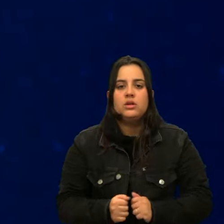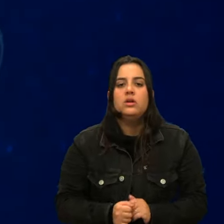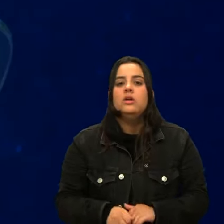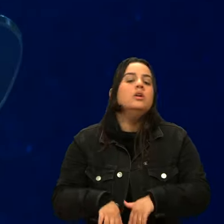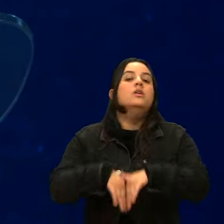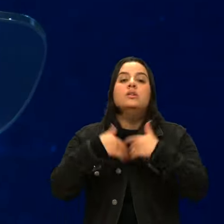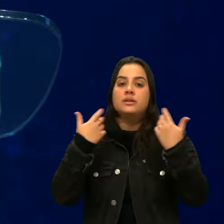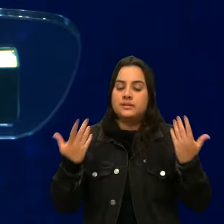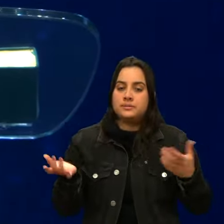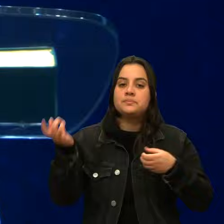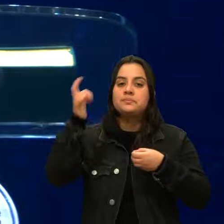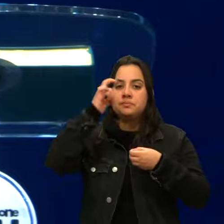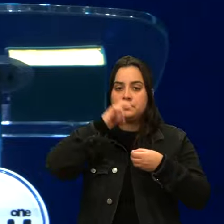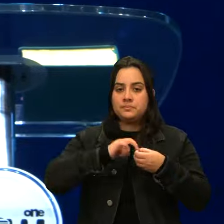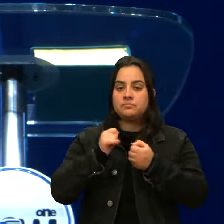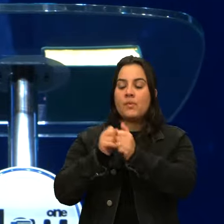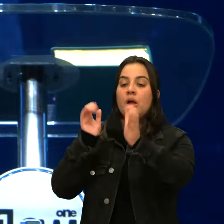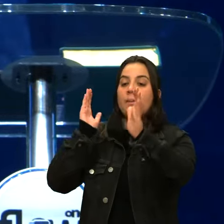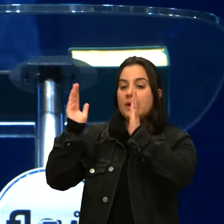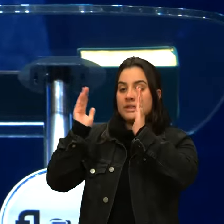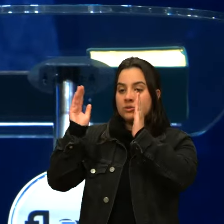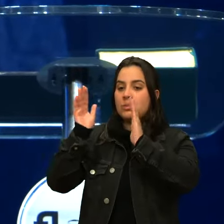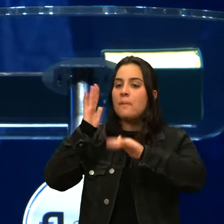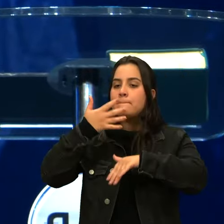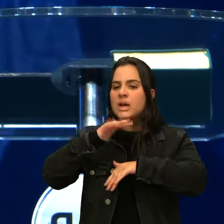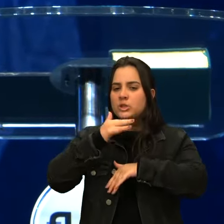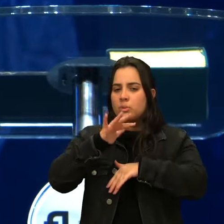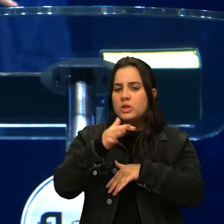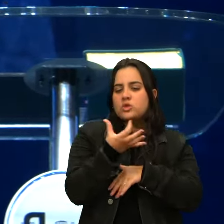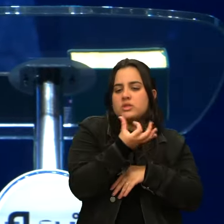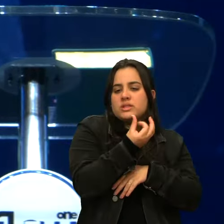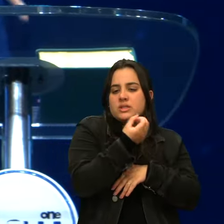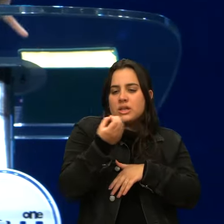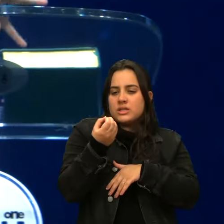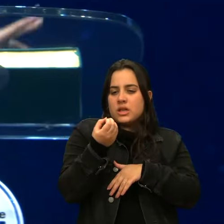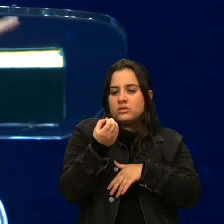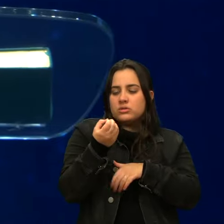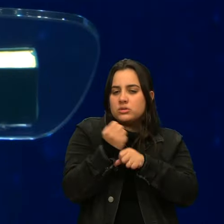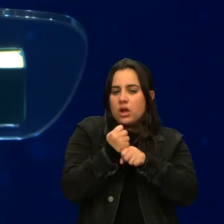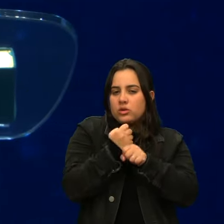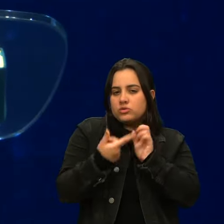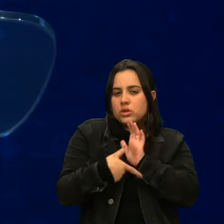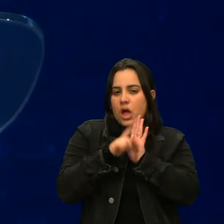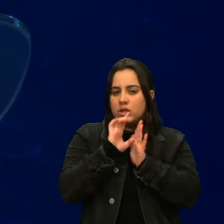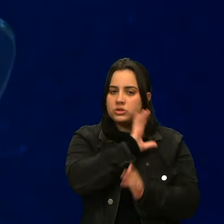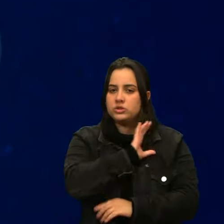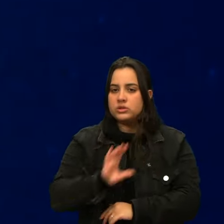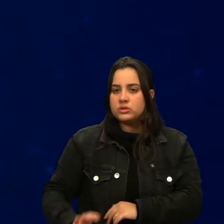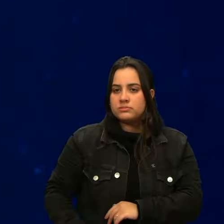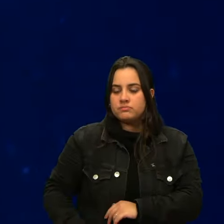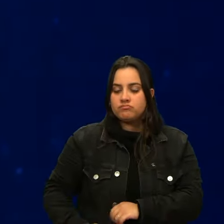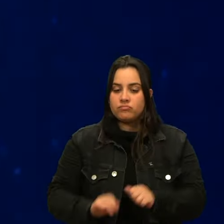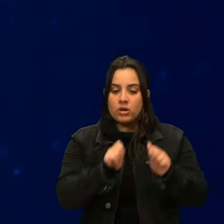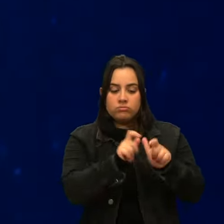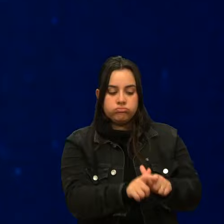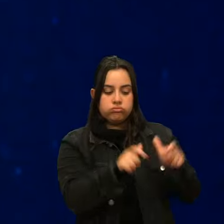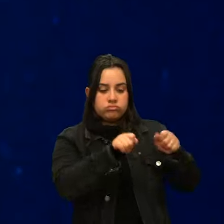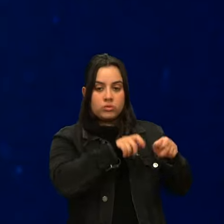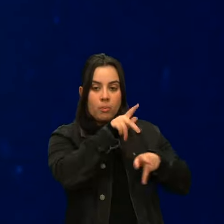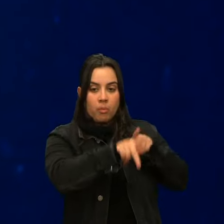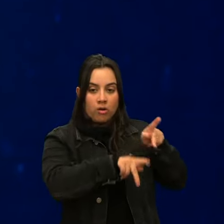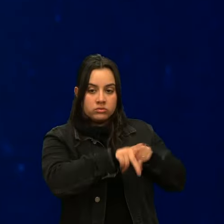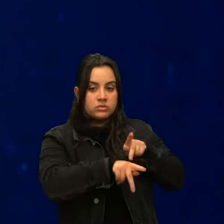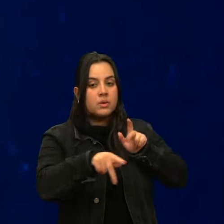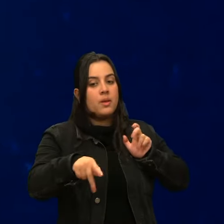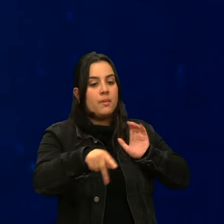Perto do ano 600 a.C., a maior parte do povo de Deus se encontrava no reino de Judá. Não sei quantos já ouviram